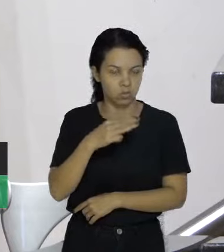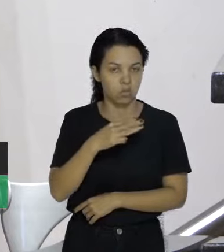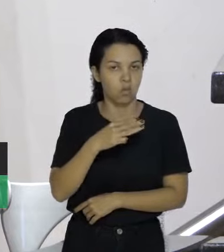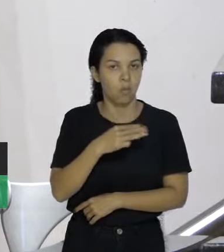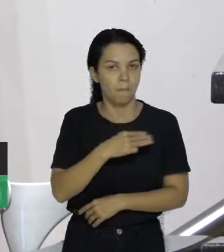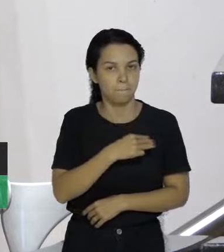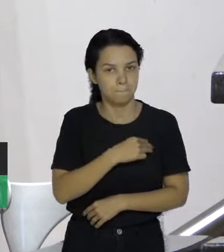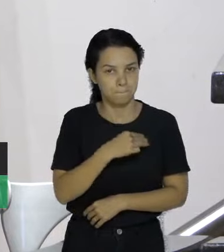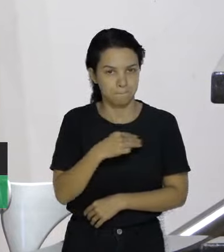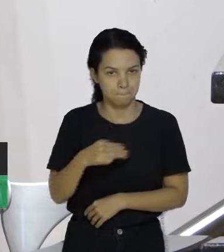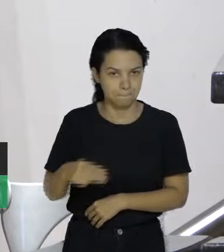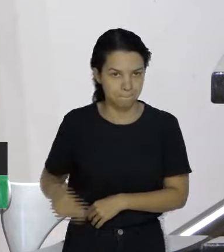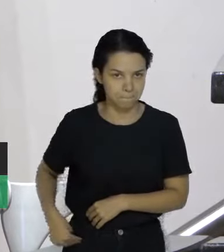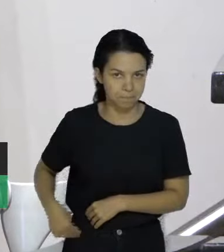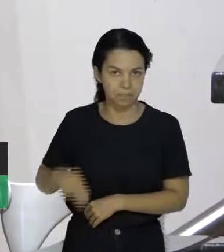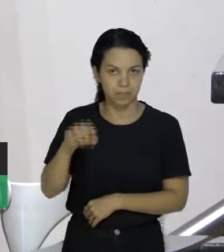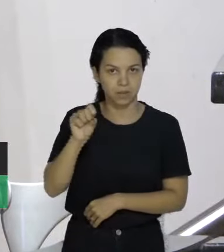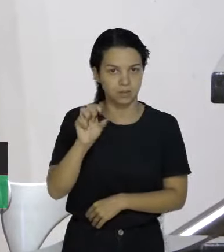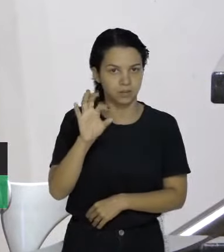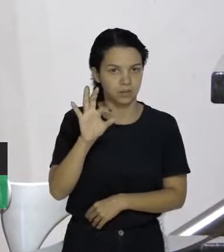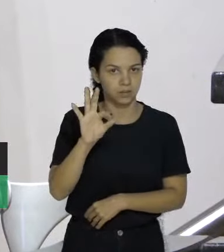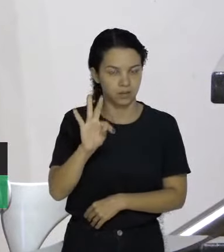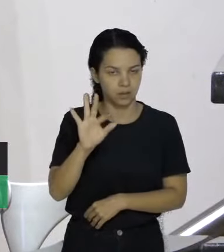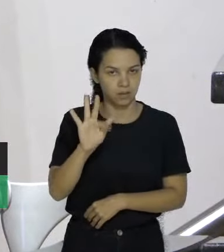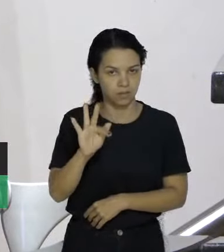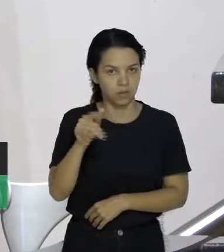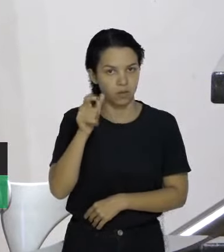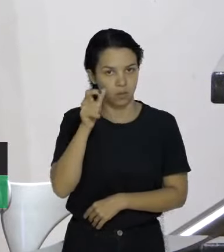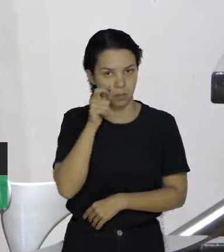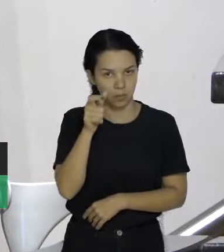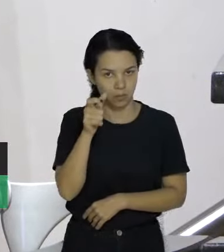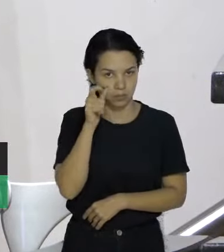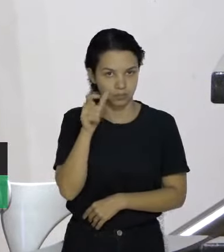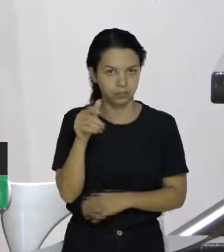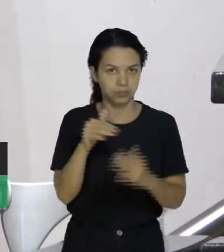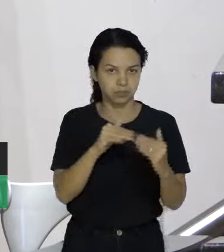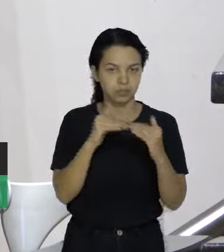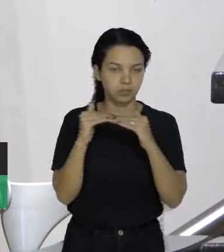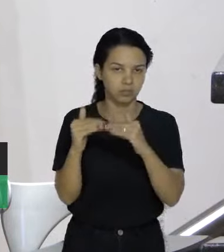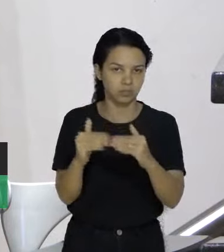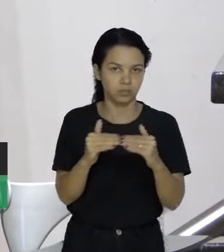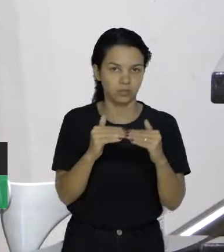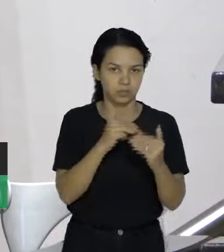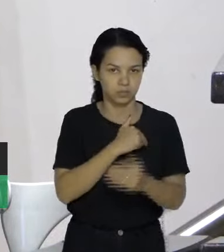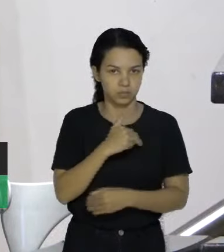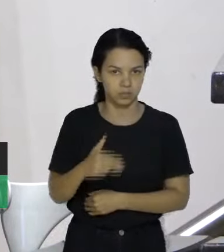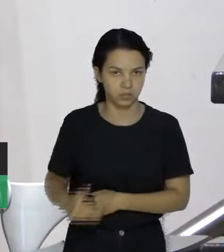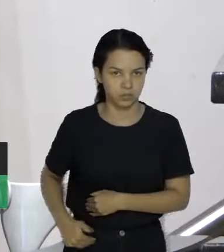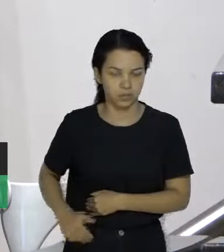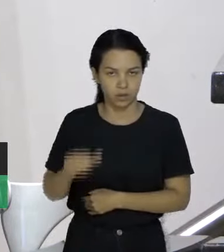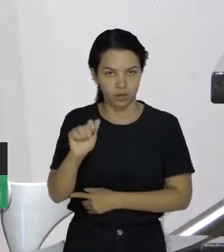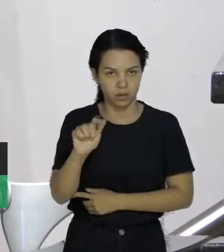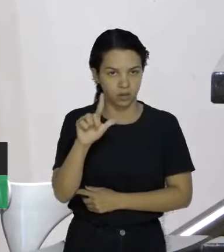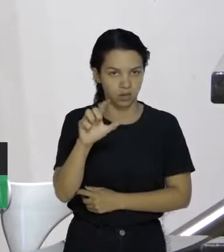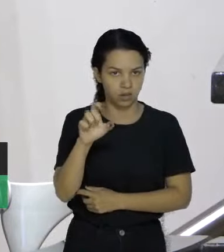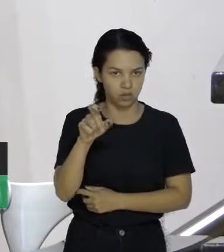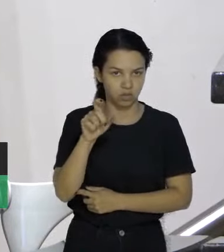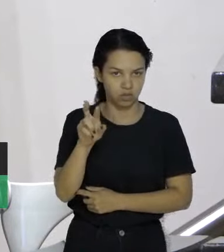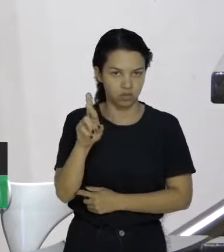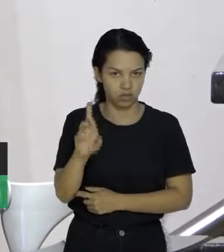STF acompanharam por unanimidades o Ministro Alexandre de Moraes relator desta ação